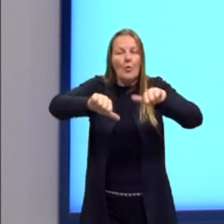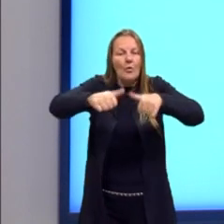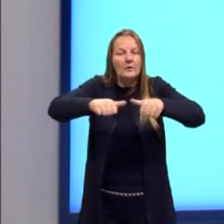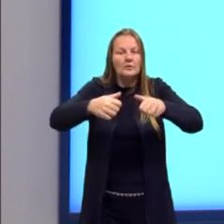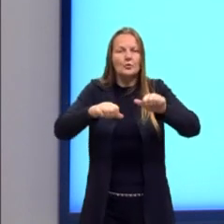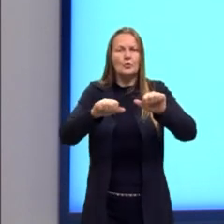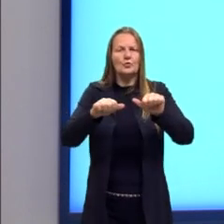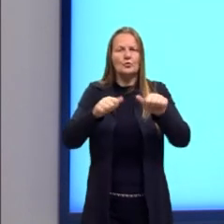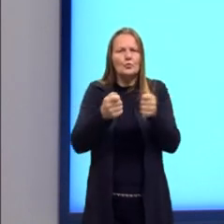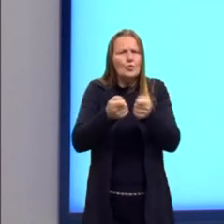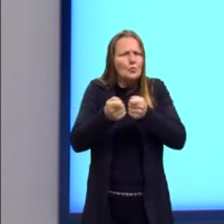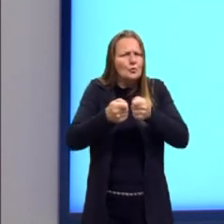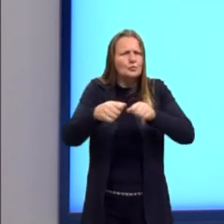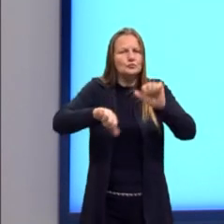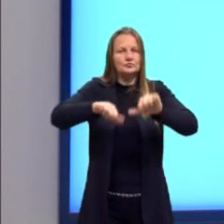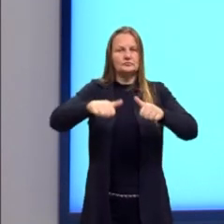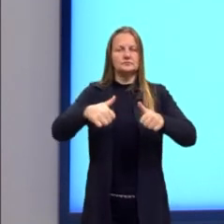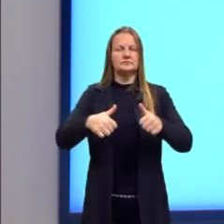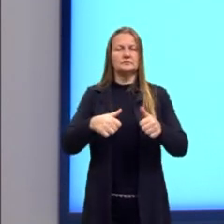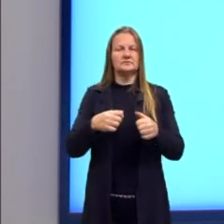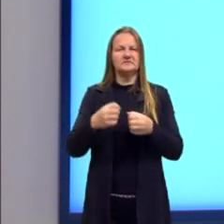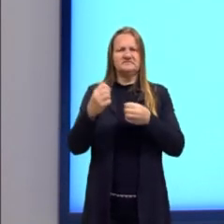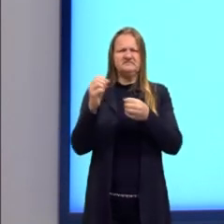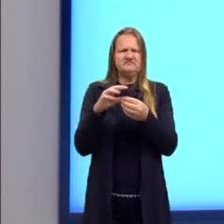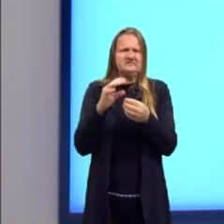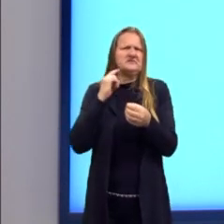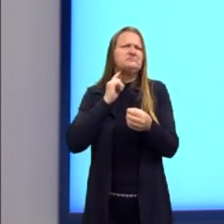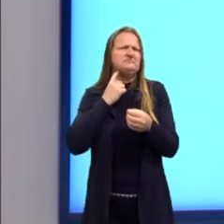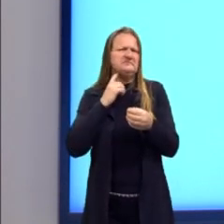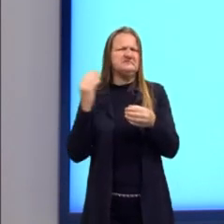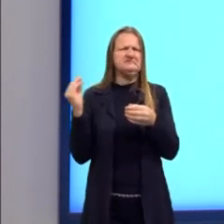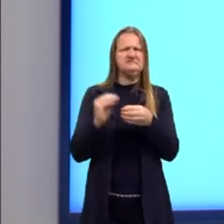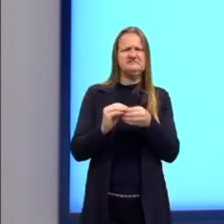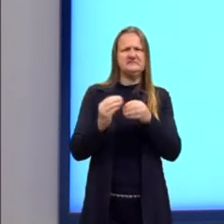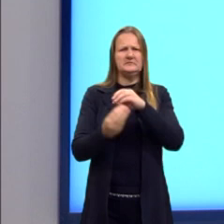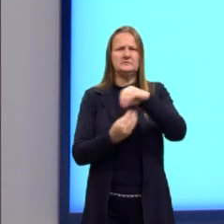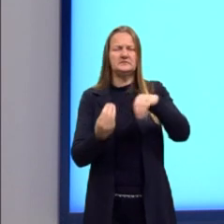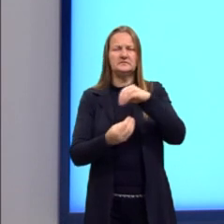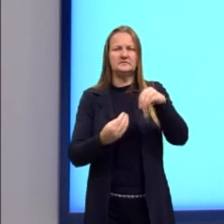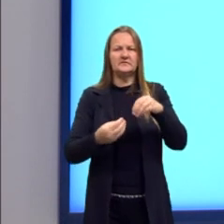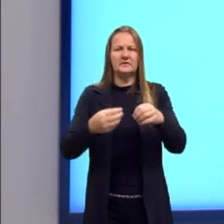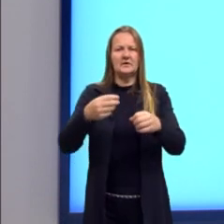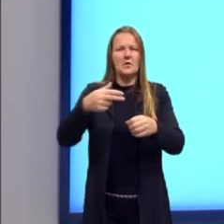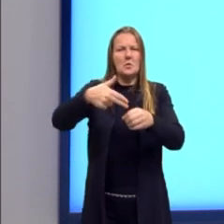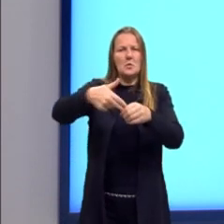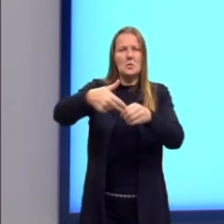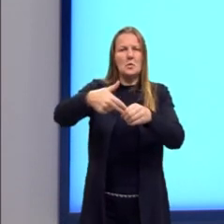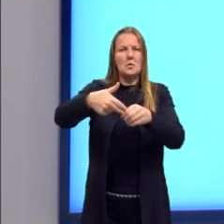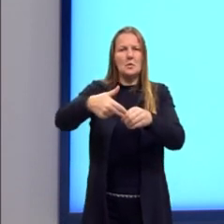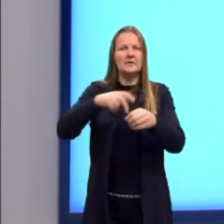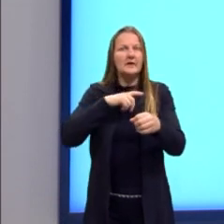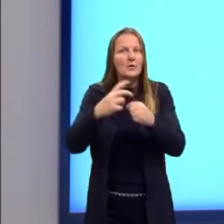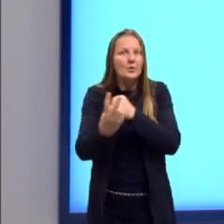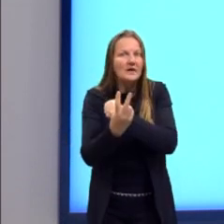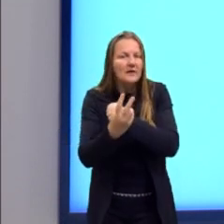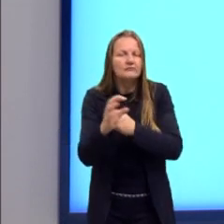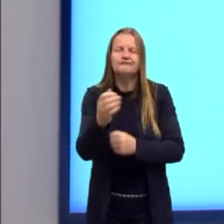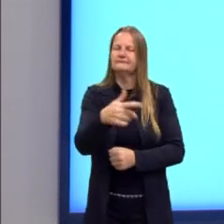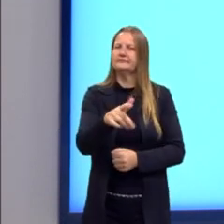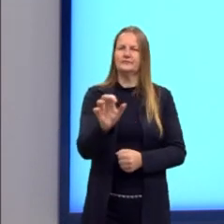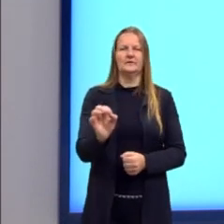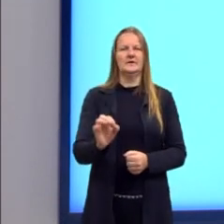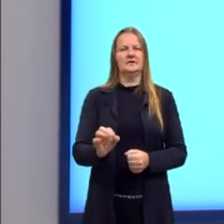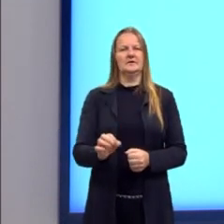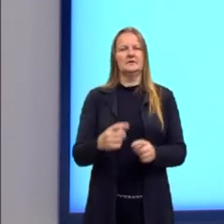específico para não ter uma contaminação e quando eu tô trabalhando com combustível já não vai ter tantos cuidados nesse sentido Então